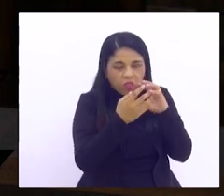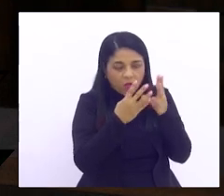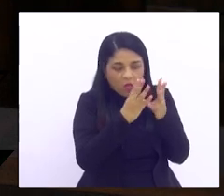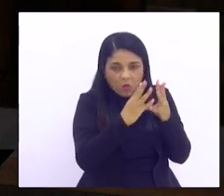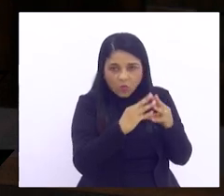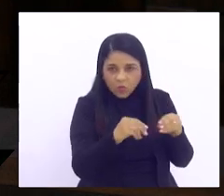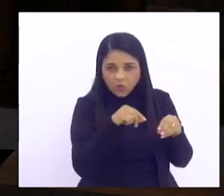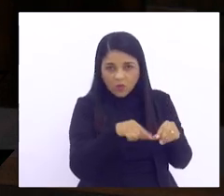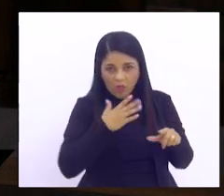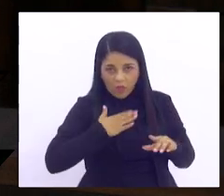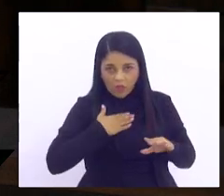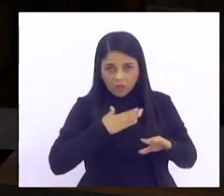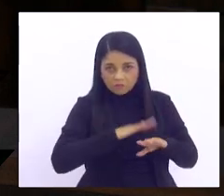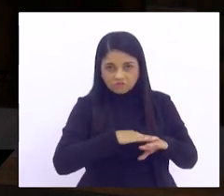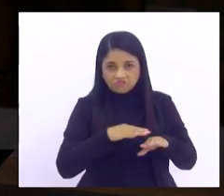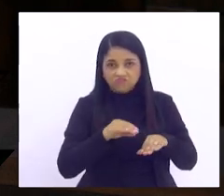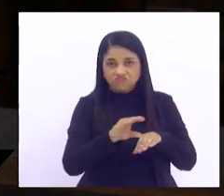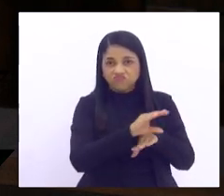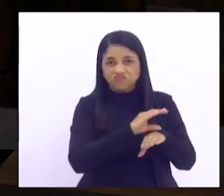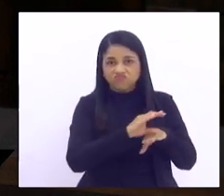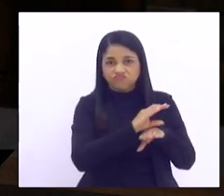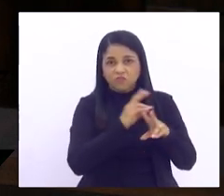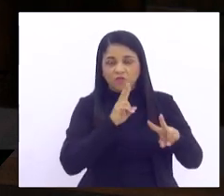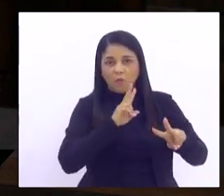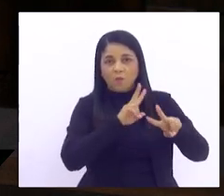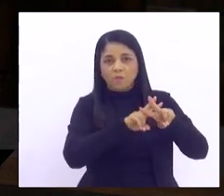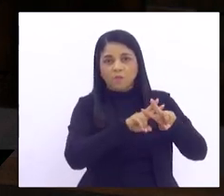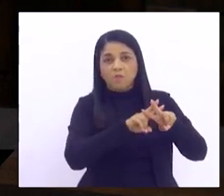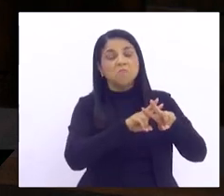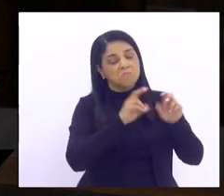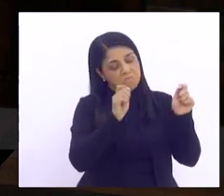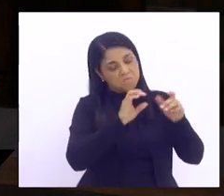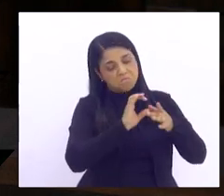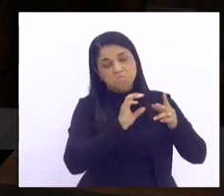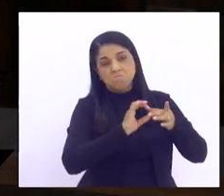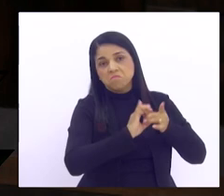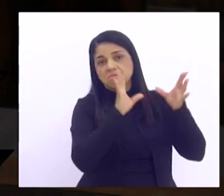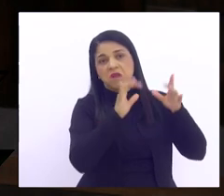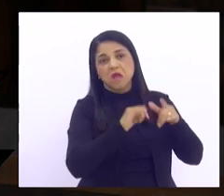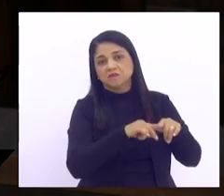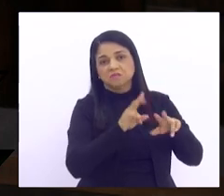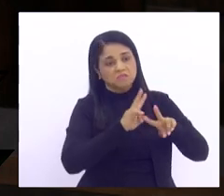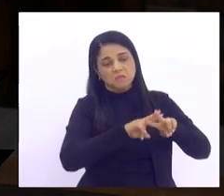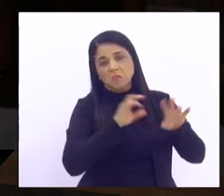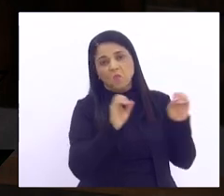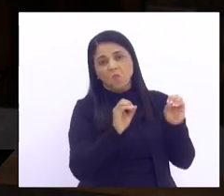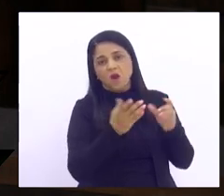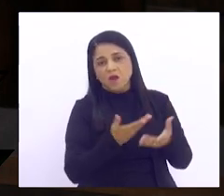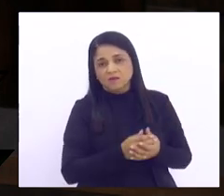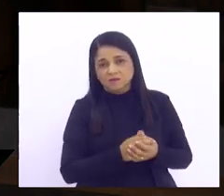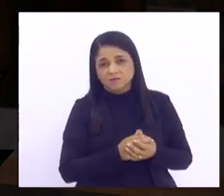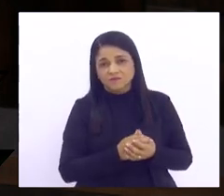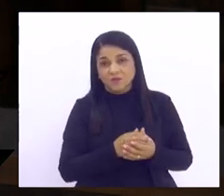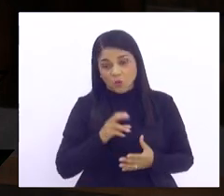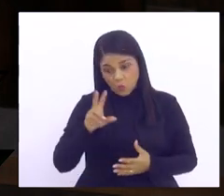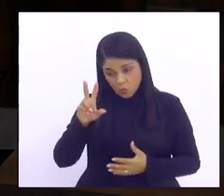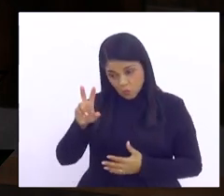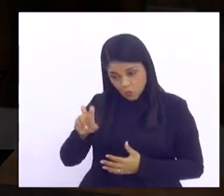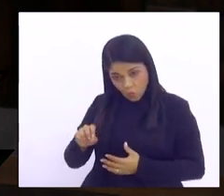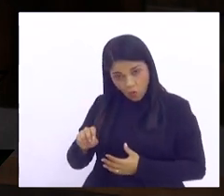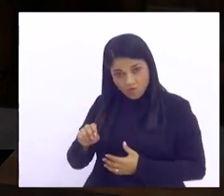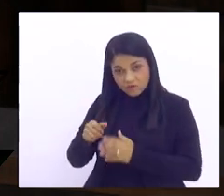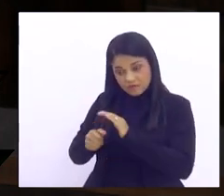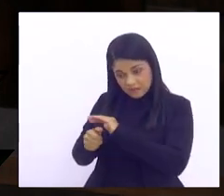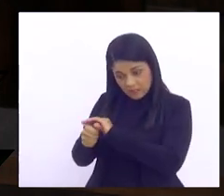está perfeitamente constitucional. O Supremo autorizou. O ovo de tartaruga goza de uma proteção